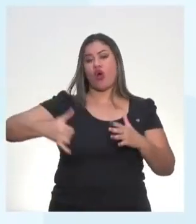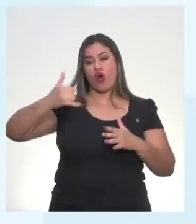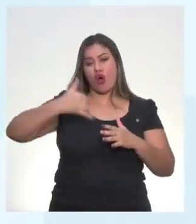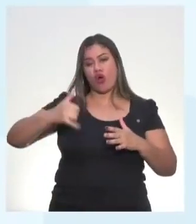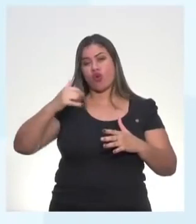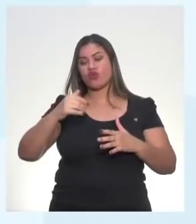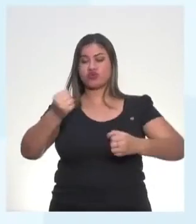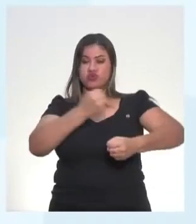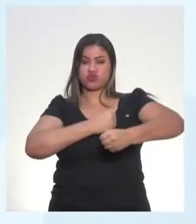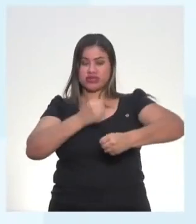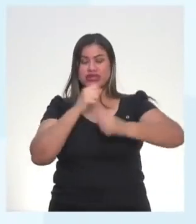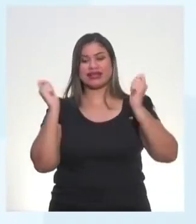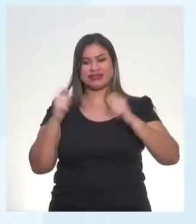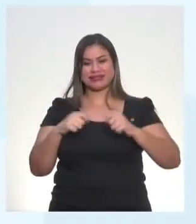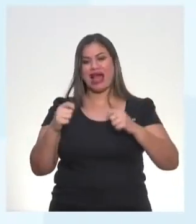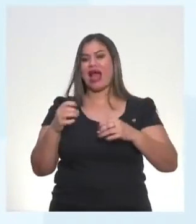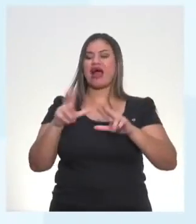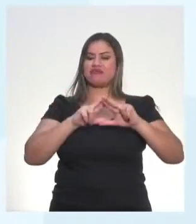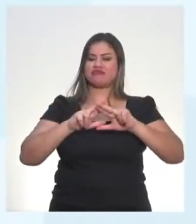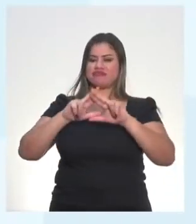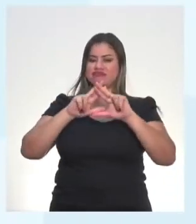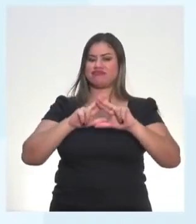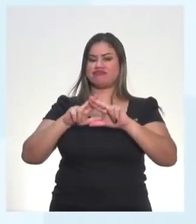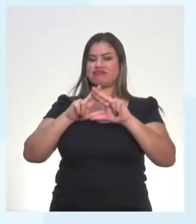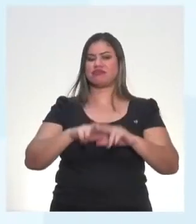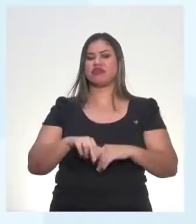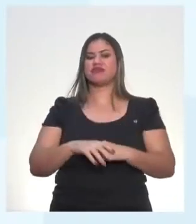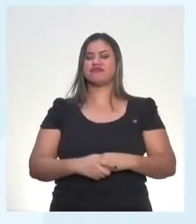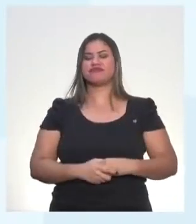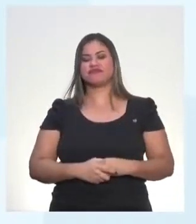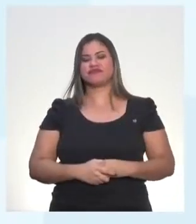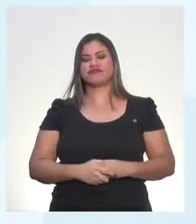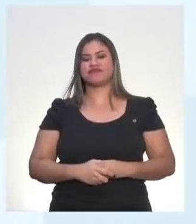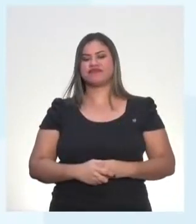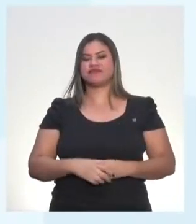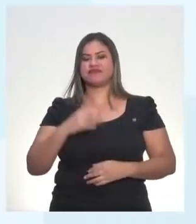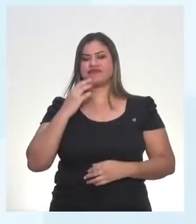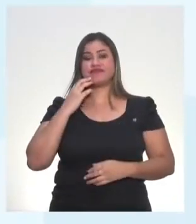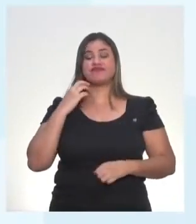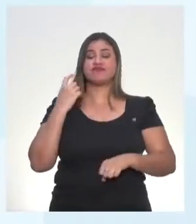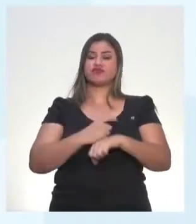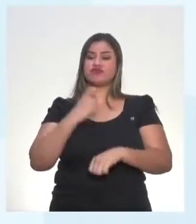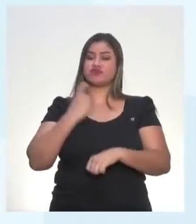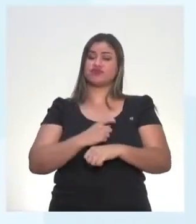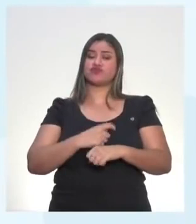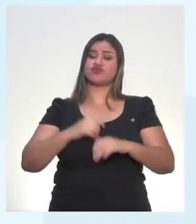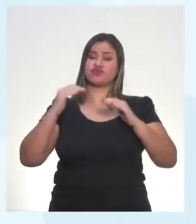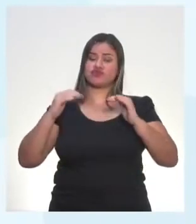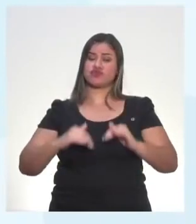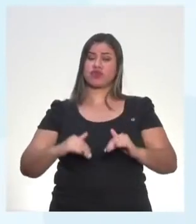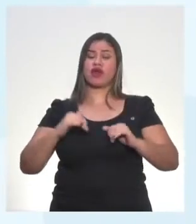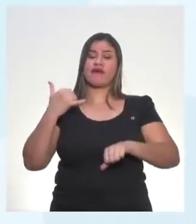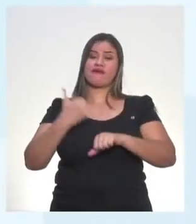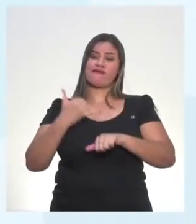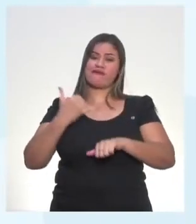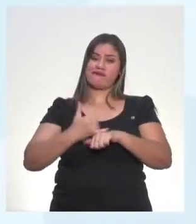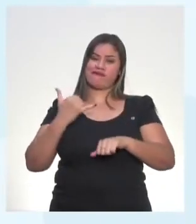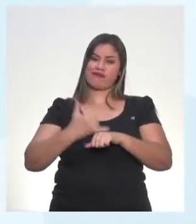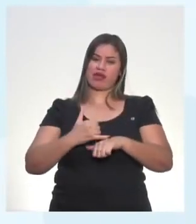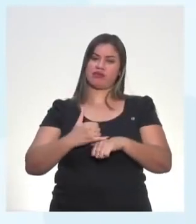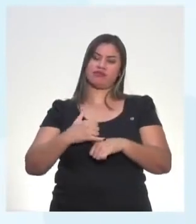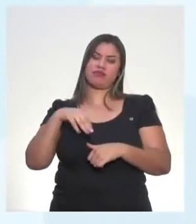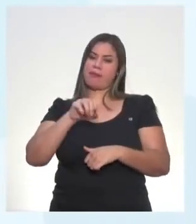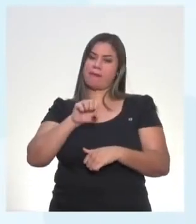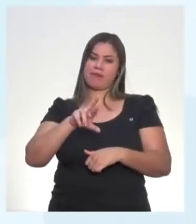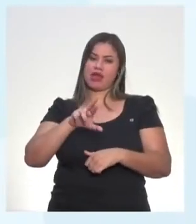reciclar ele, resíduos sólidos e metais pesados. Muito lugar que acontece mineração tem metal pesado,